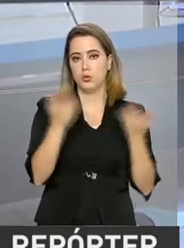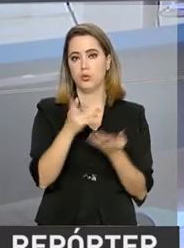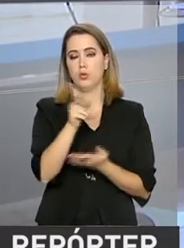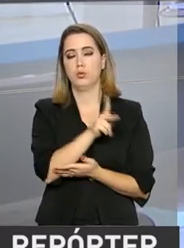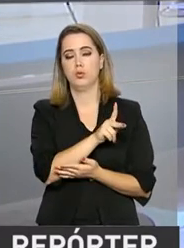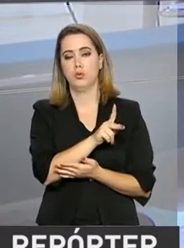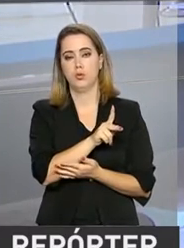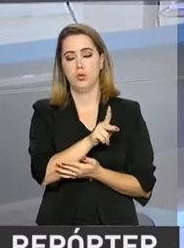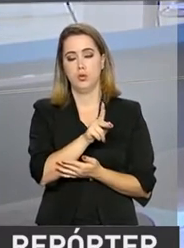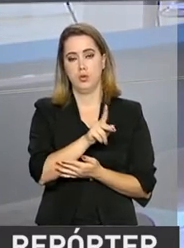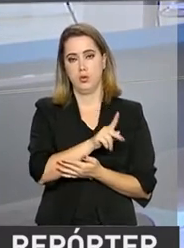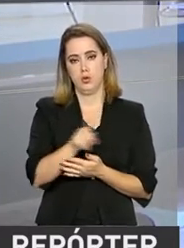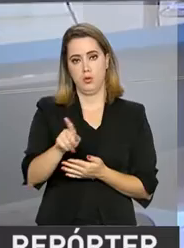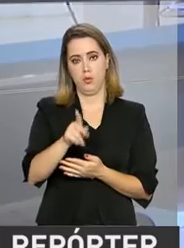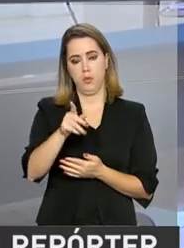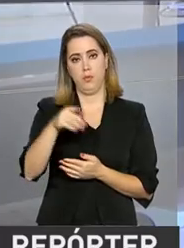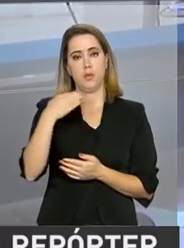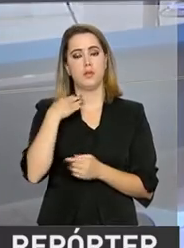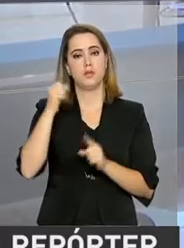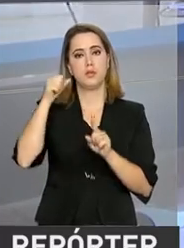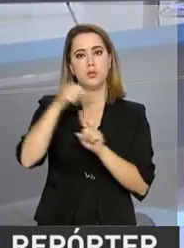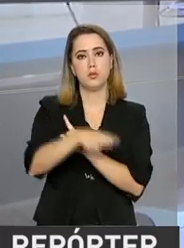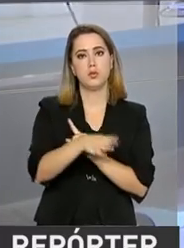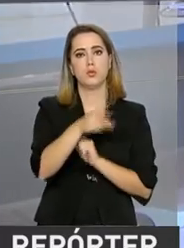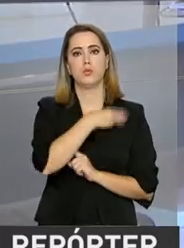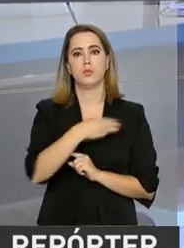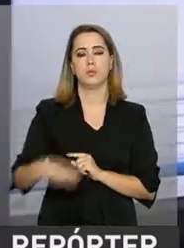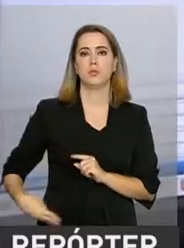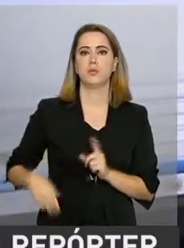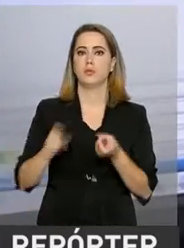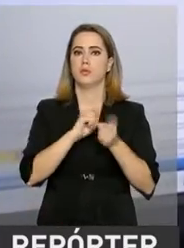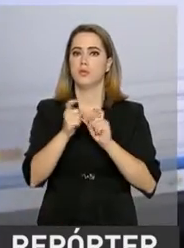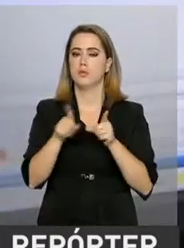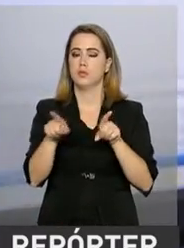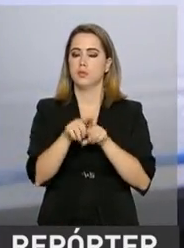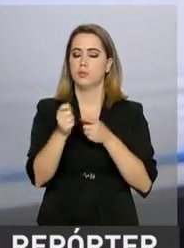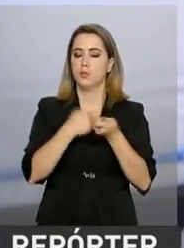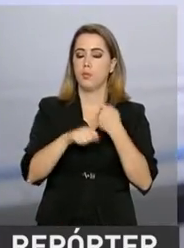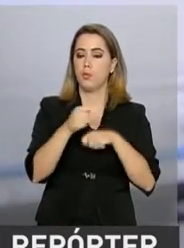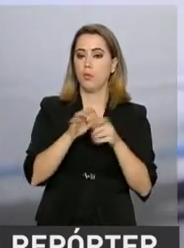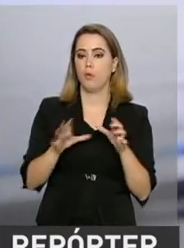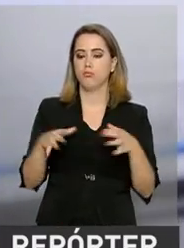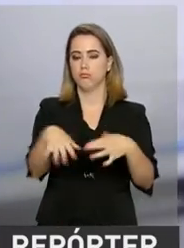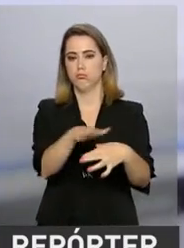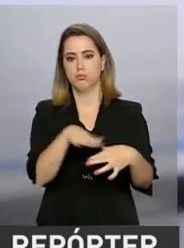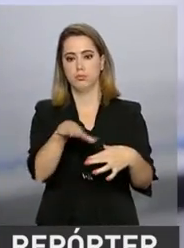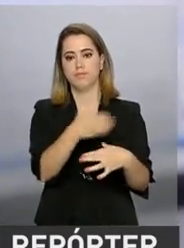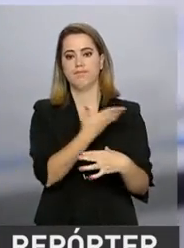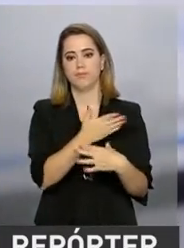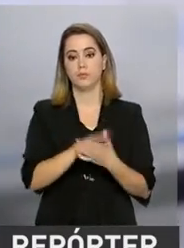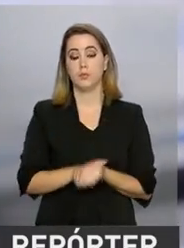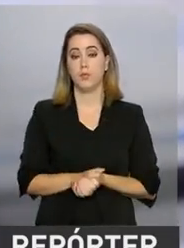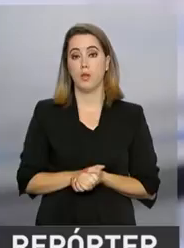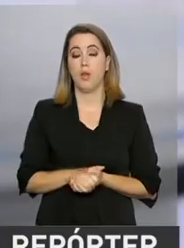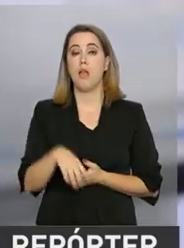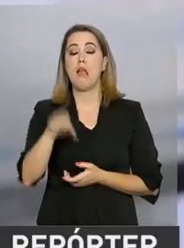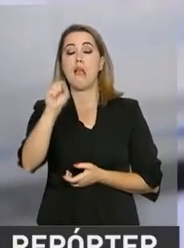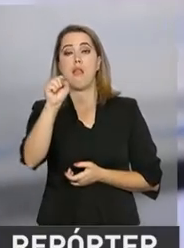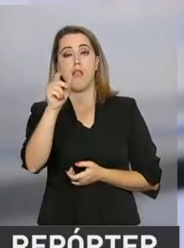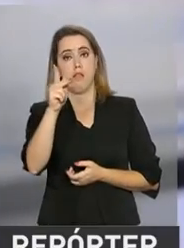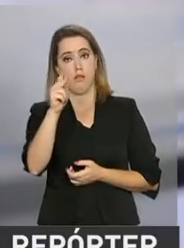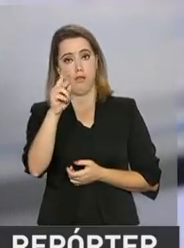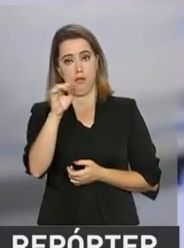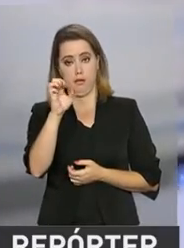fazenda o presidente do banco central e economista spred bancário esse termo técnico